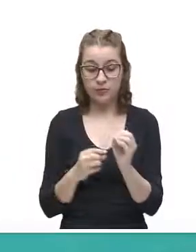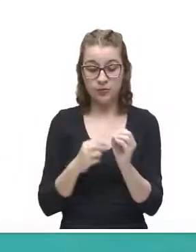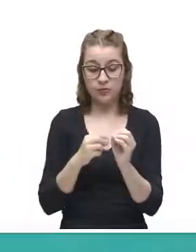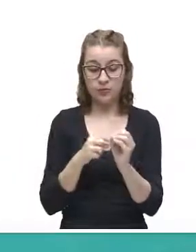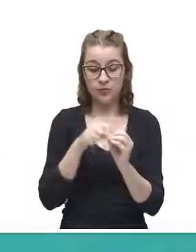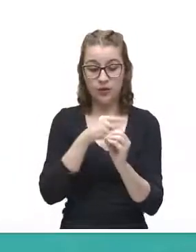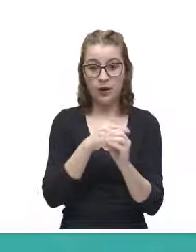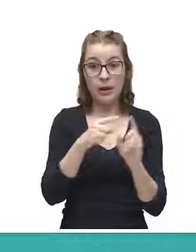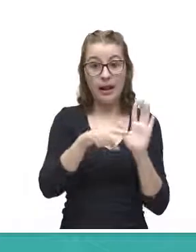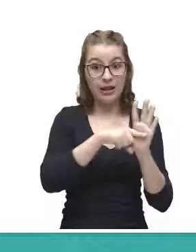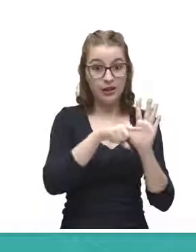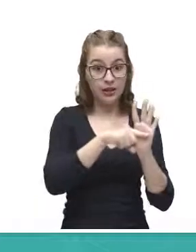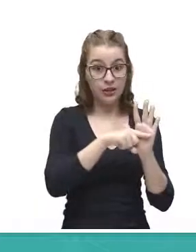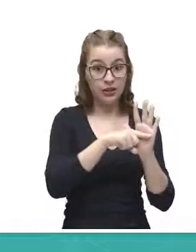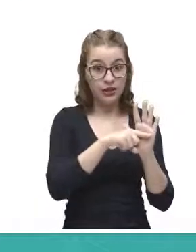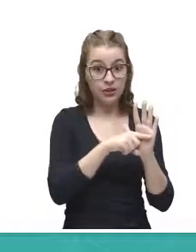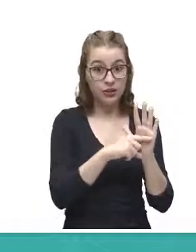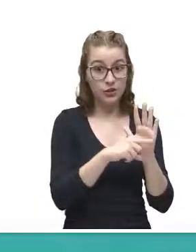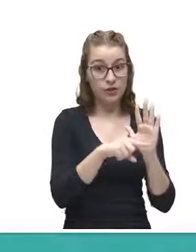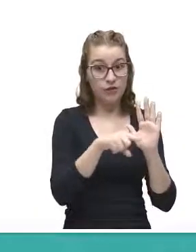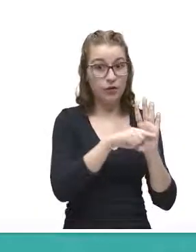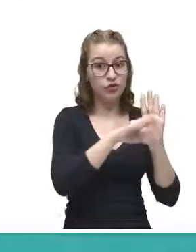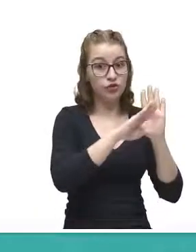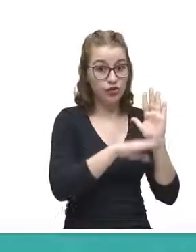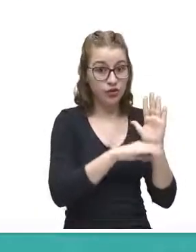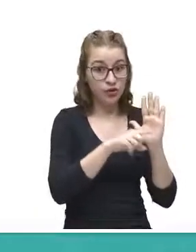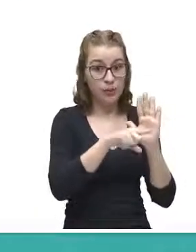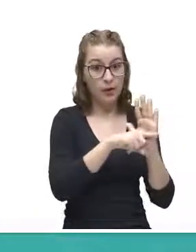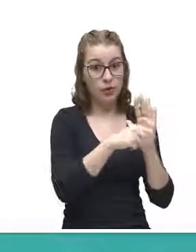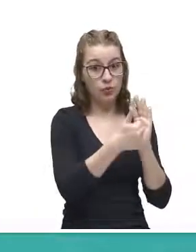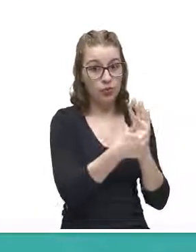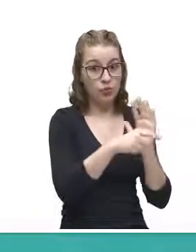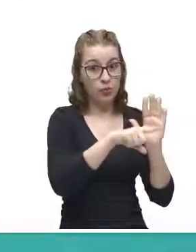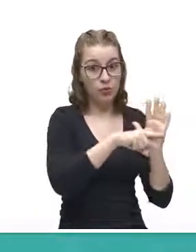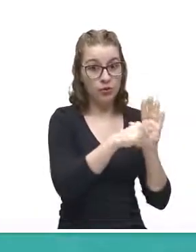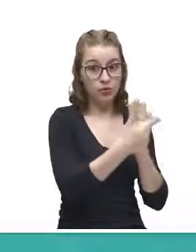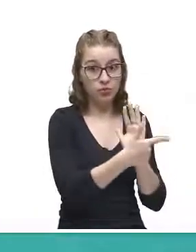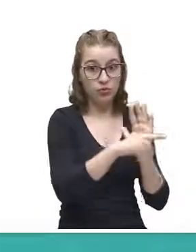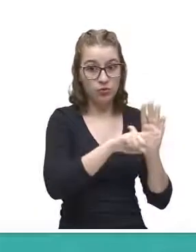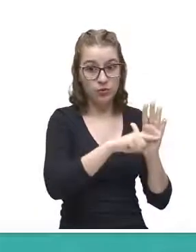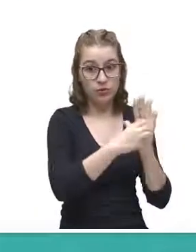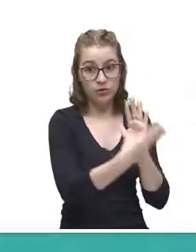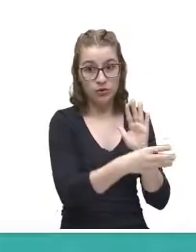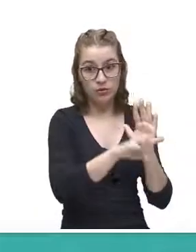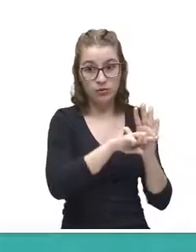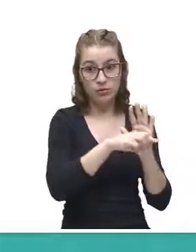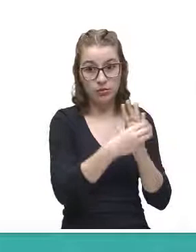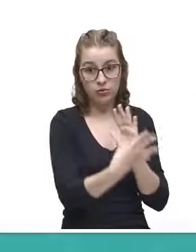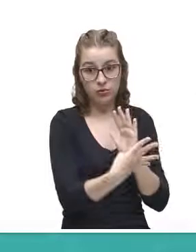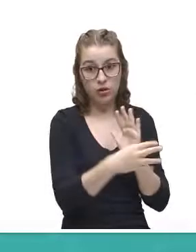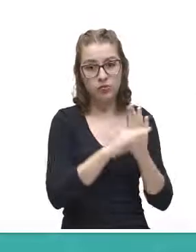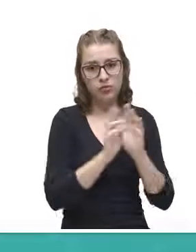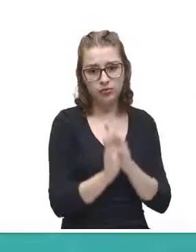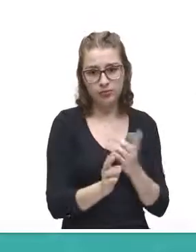1 hora a menos, tá? Então, cada parte que eu ver desses 15 graus, se